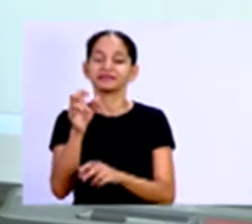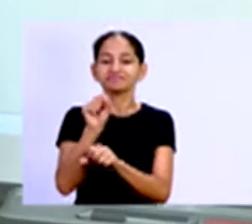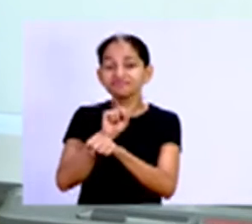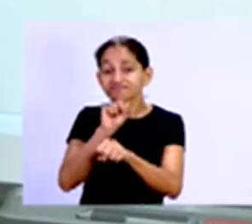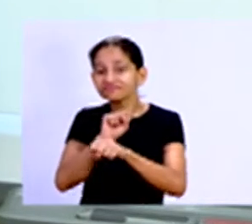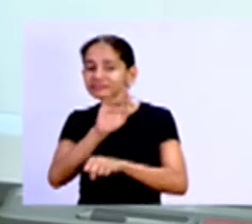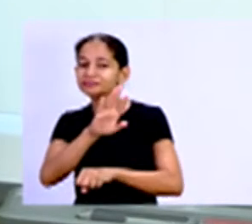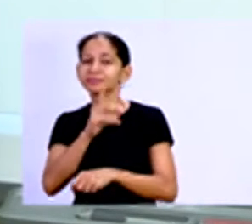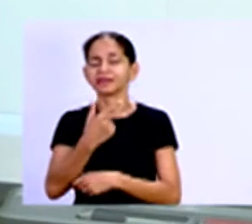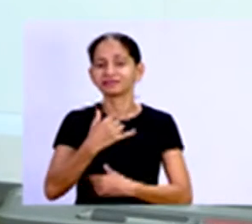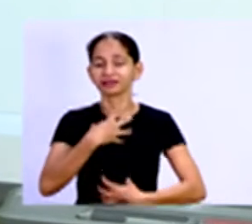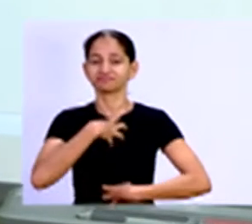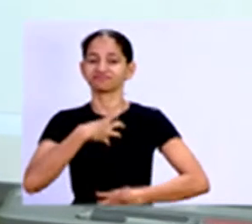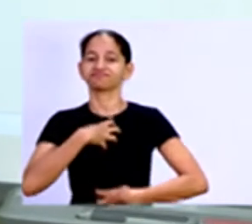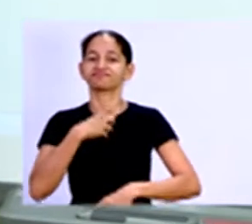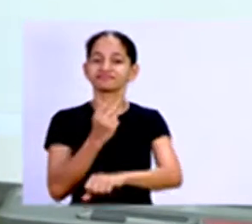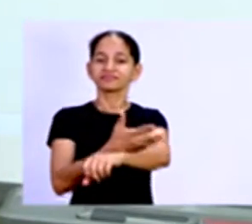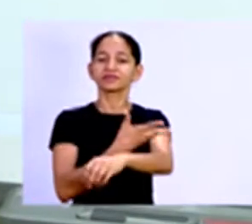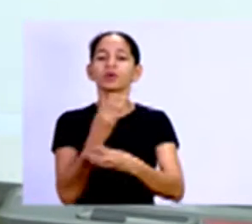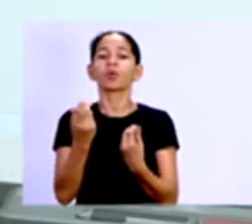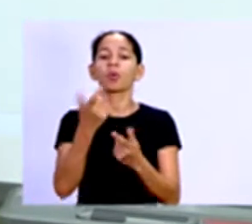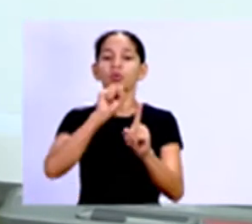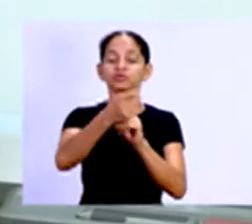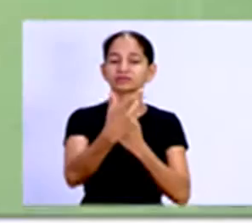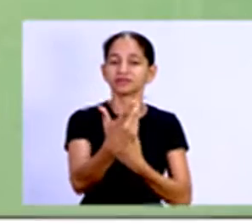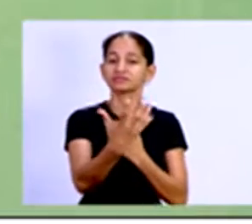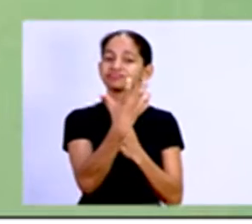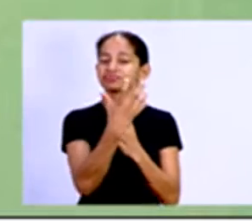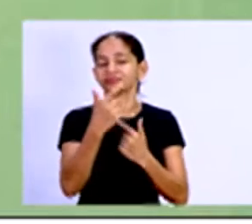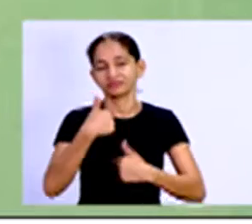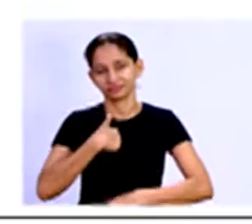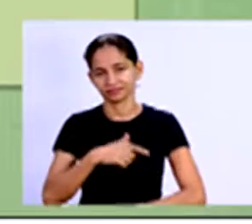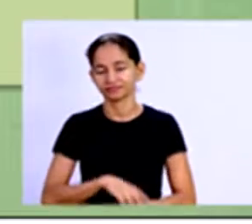como a sociedade vai trabalhar em cima de cada um de nós.